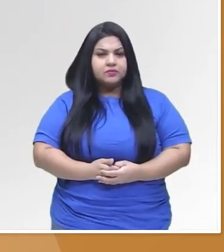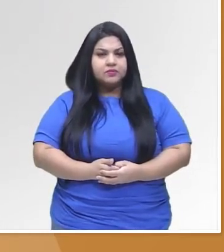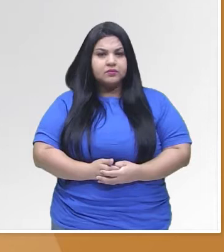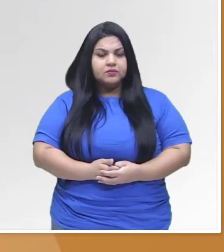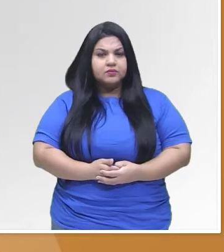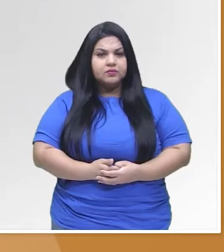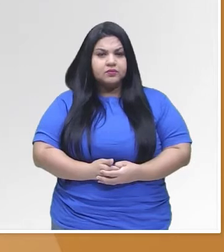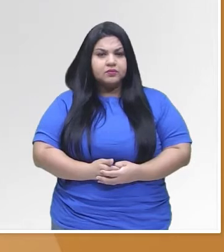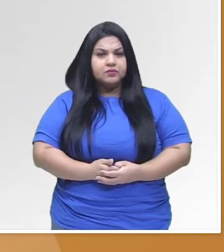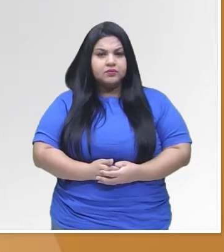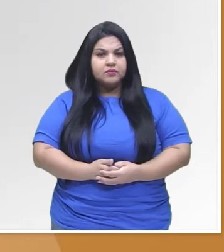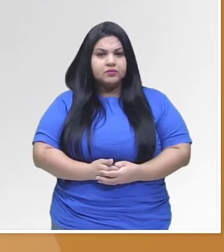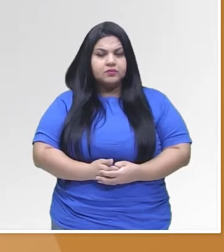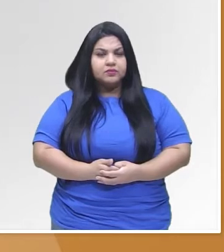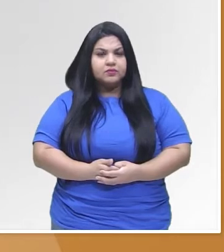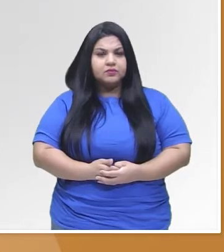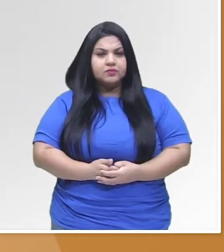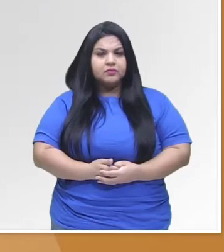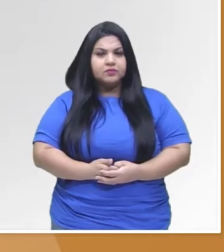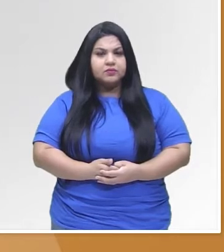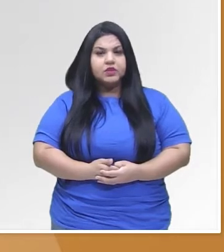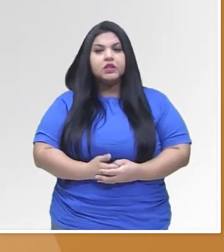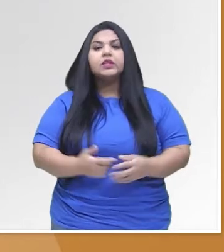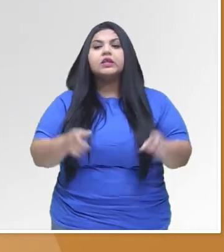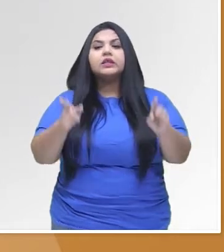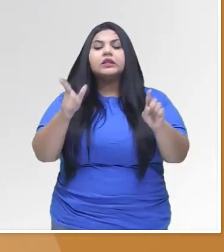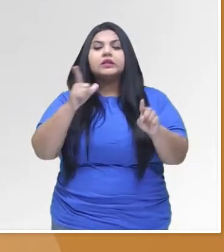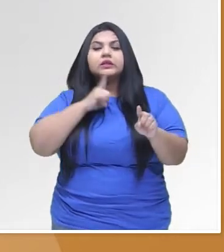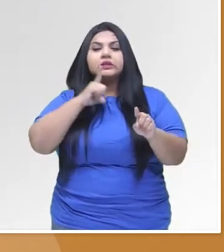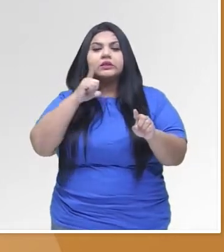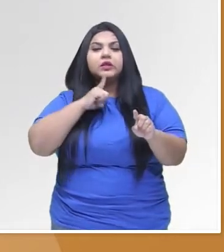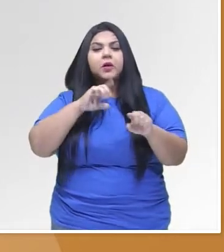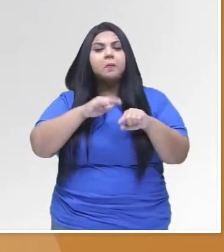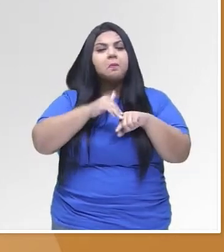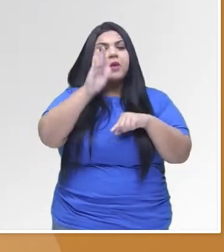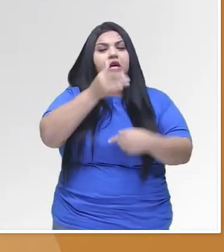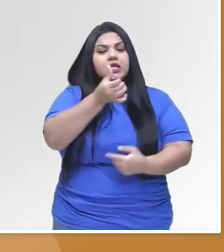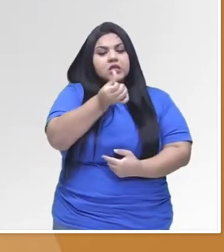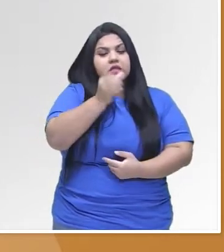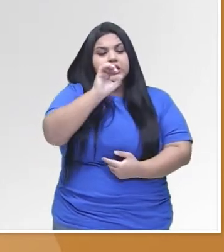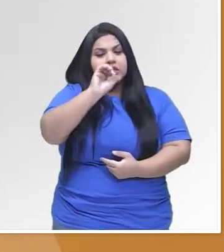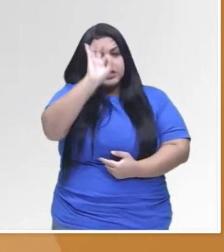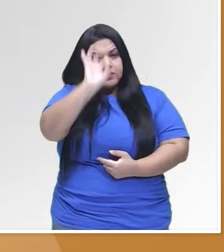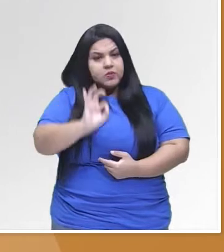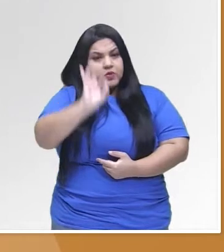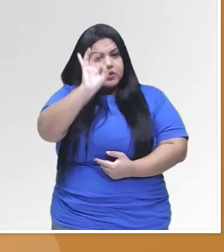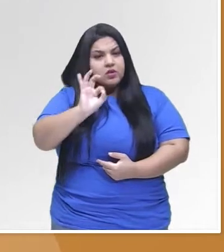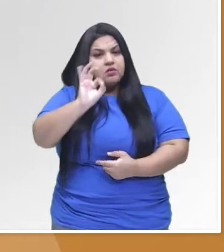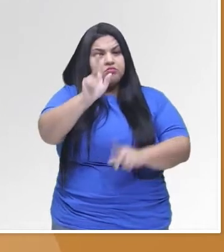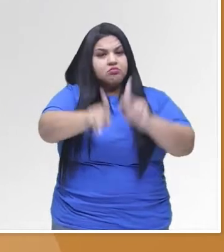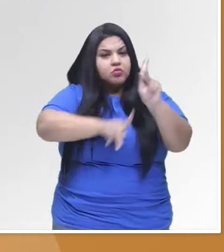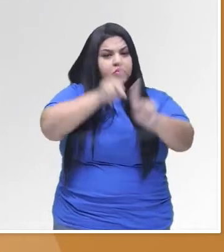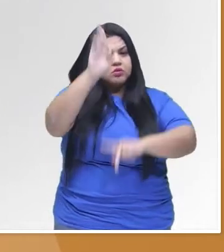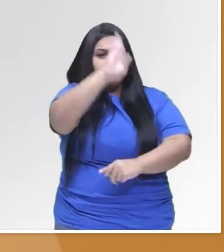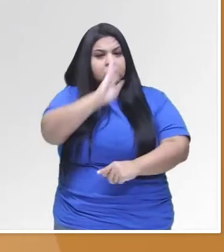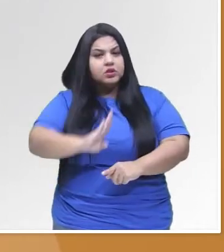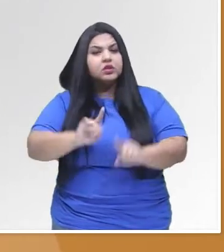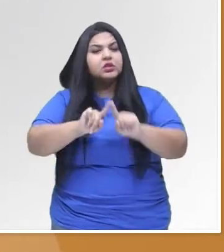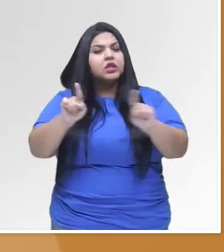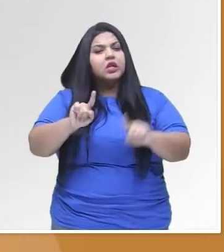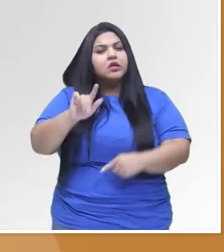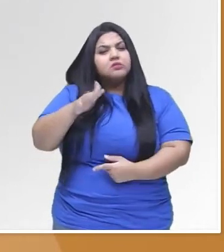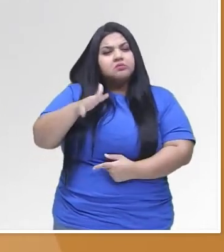tá bom? Ela abriga mais de 60% da população brasileira e estão